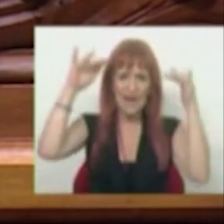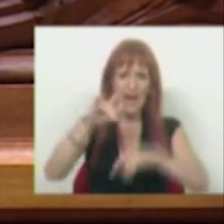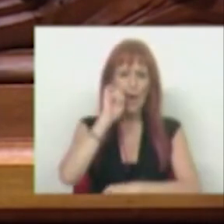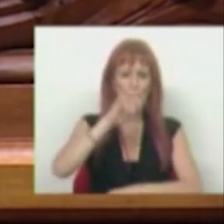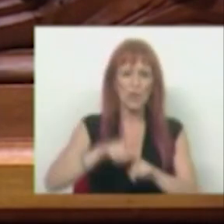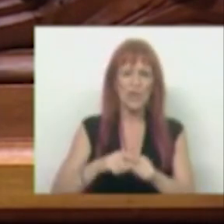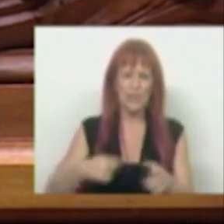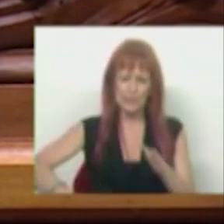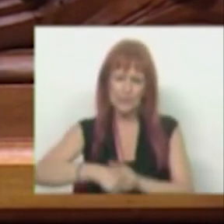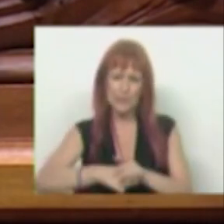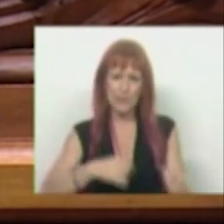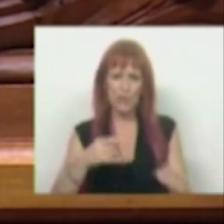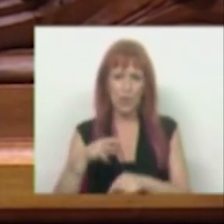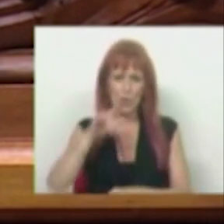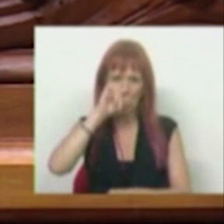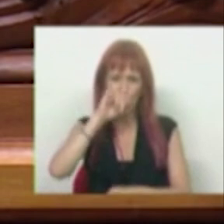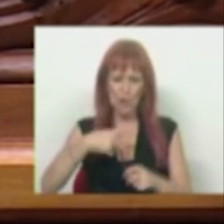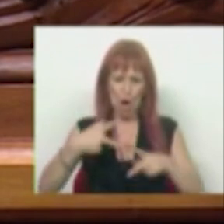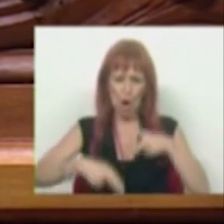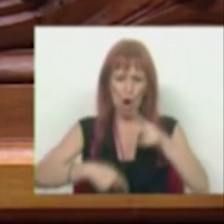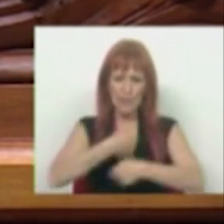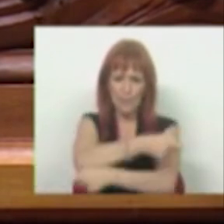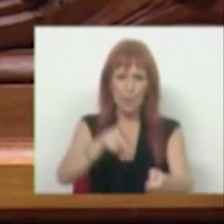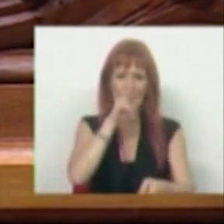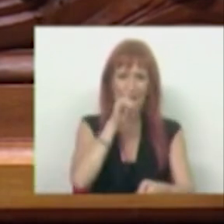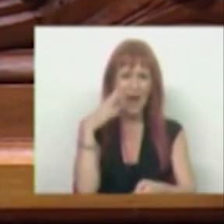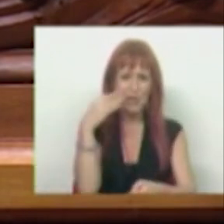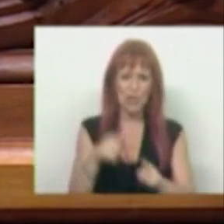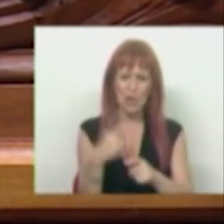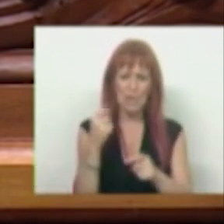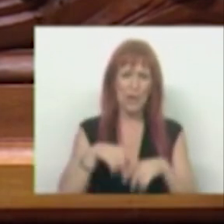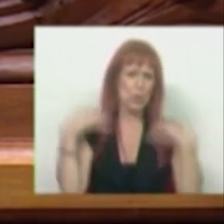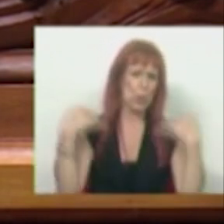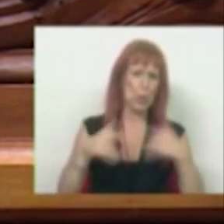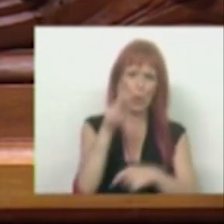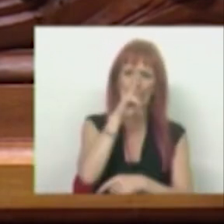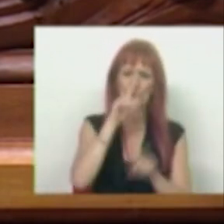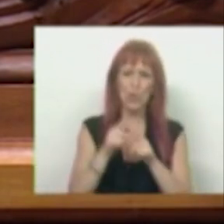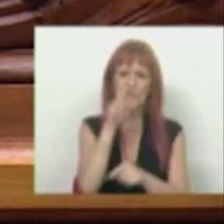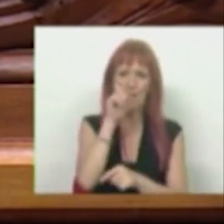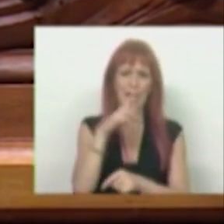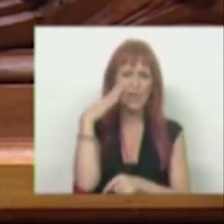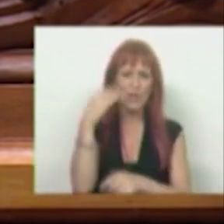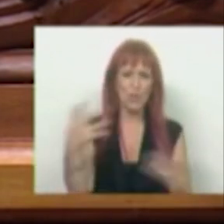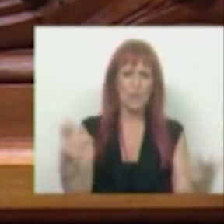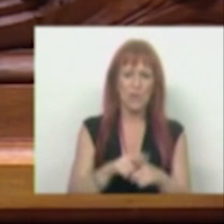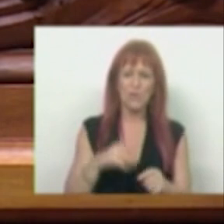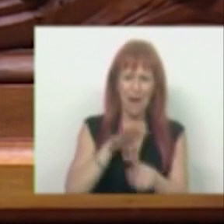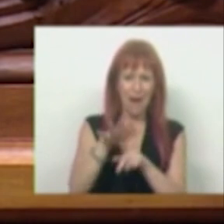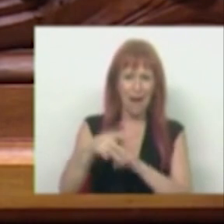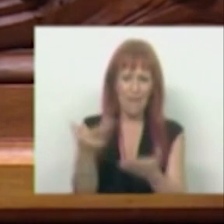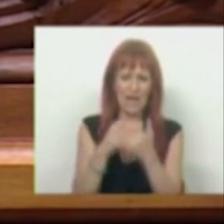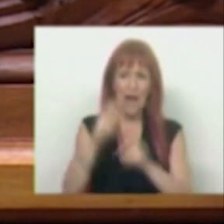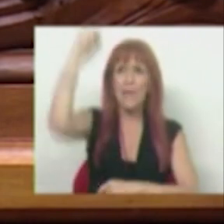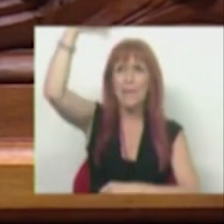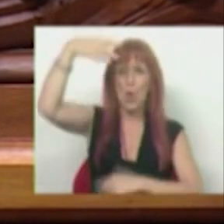Ucrânia, chantagem de Putin e cortes no fornecimento de gás natural, preços estratosféricos do petróleo e do gás natural, repercussão no mercado